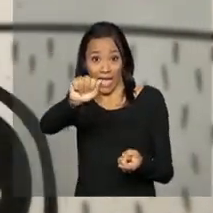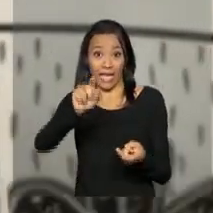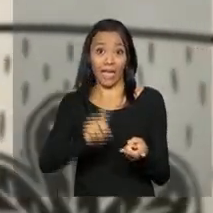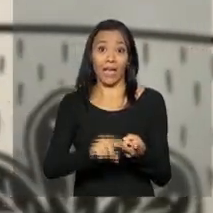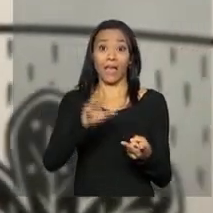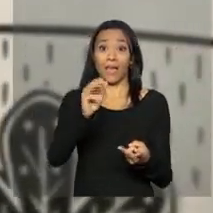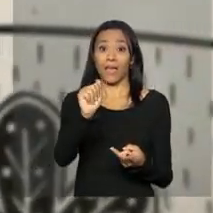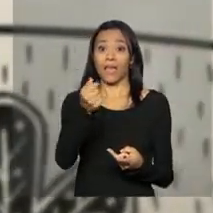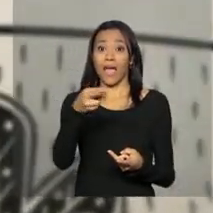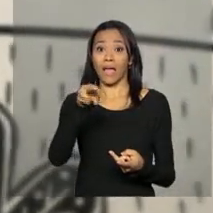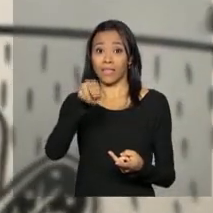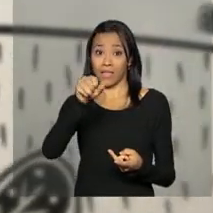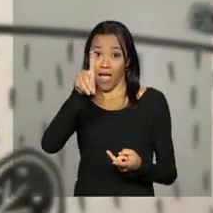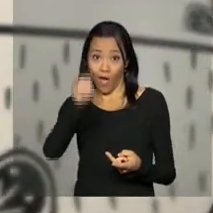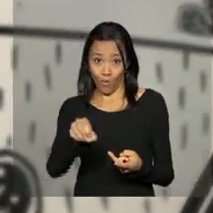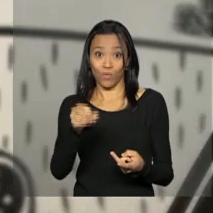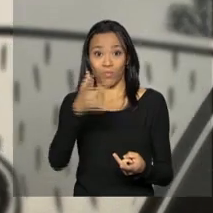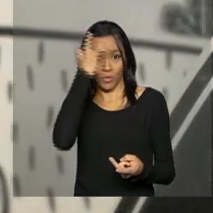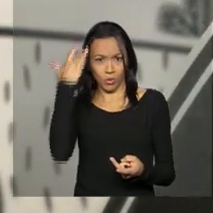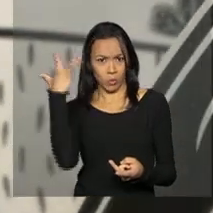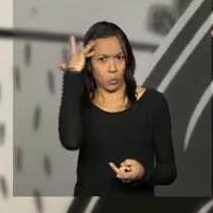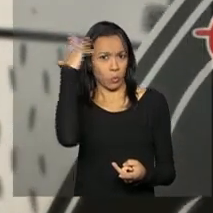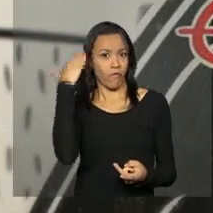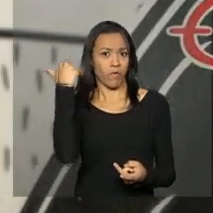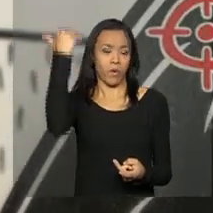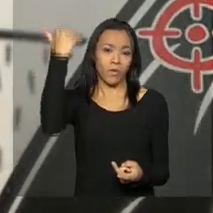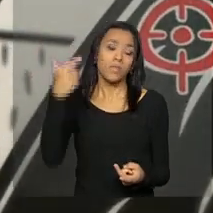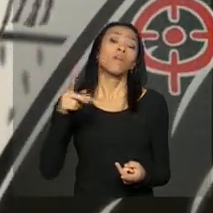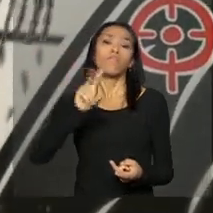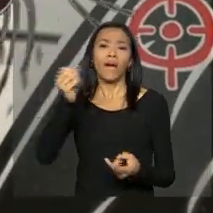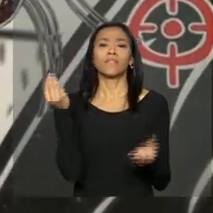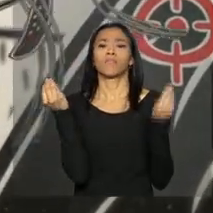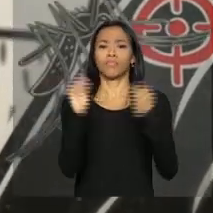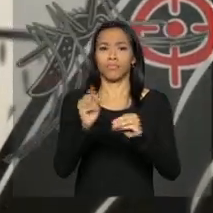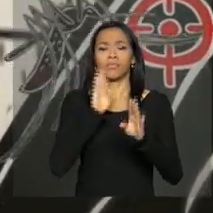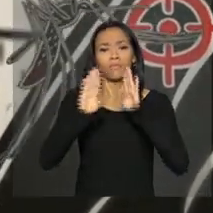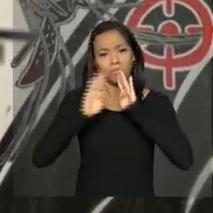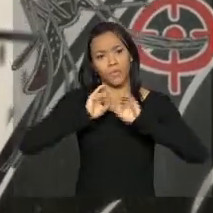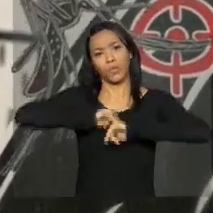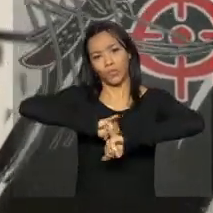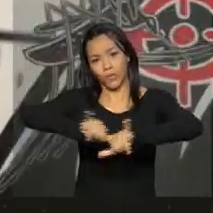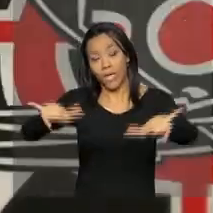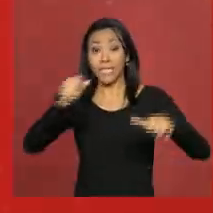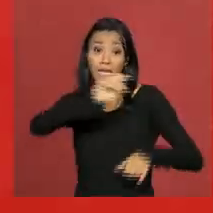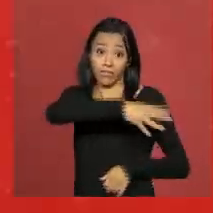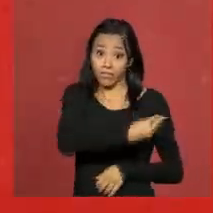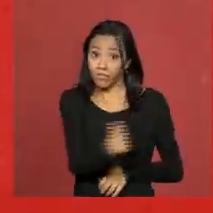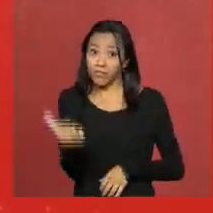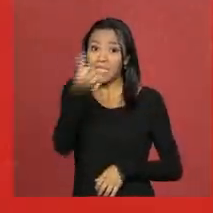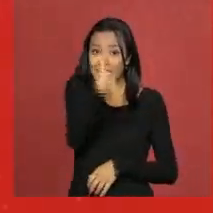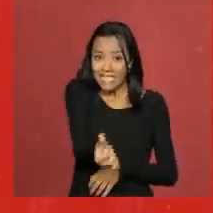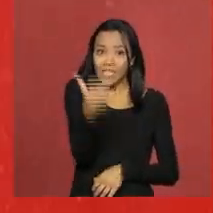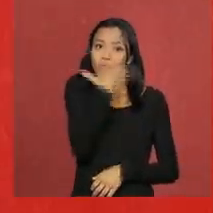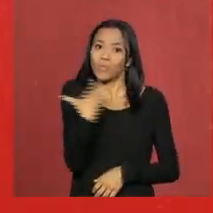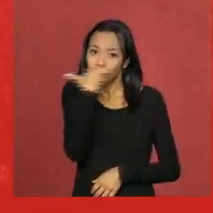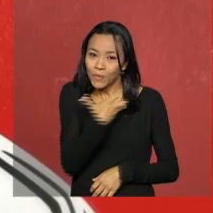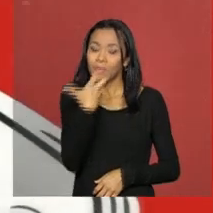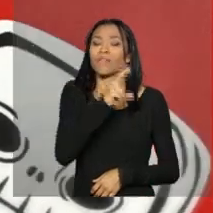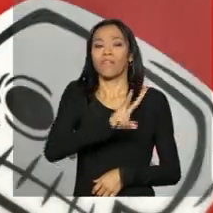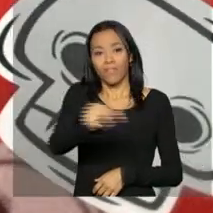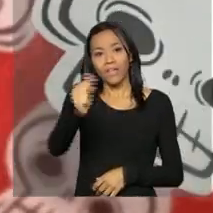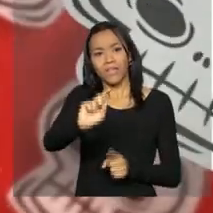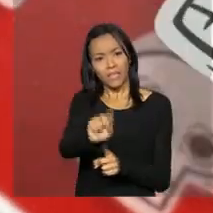Arnaldo Antunes. A série será disponibilizada ainda nas redes sociais e as 6 canções serão lançadas e